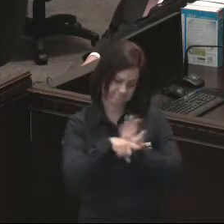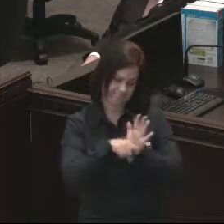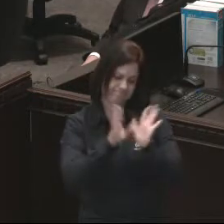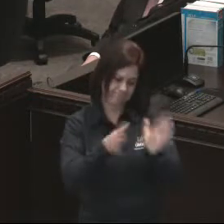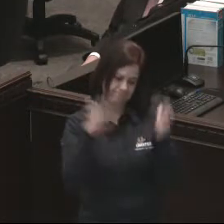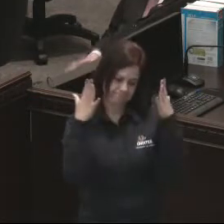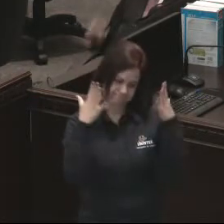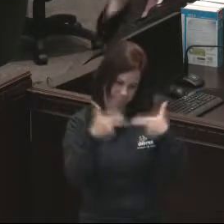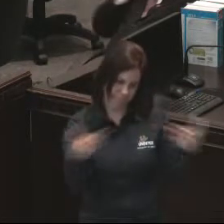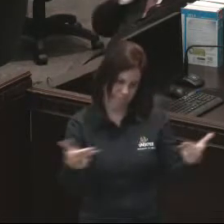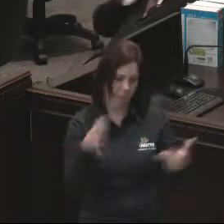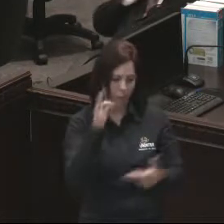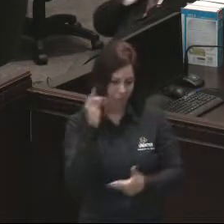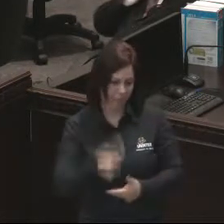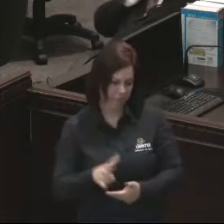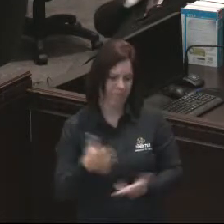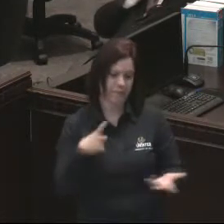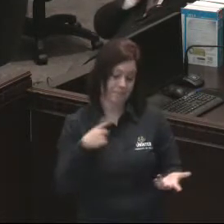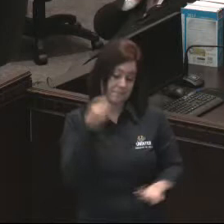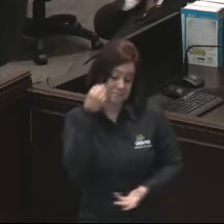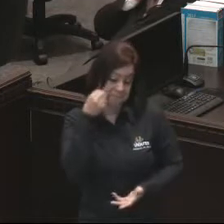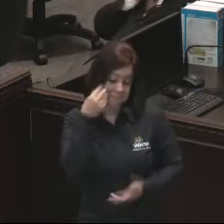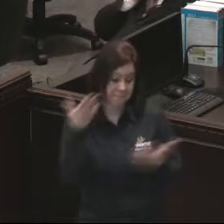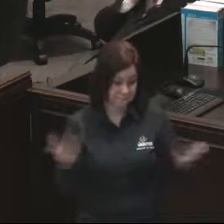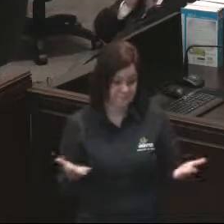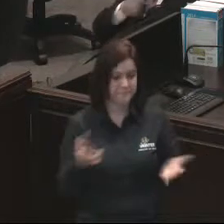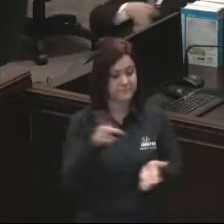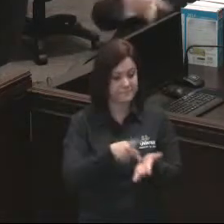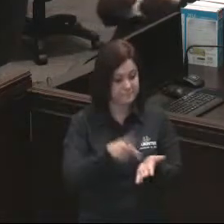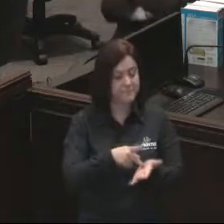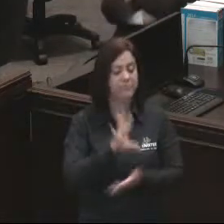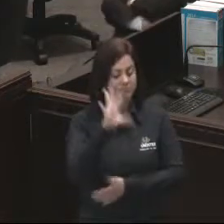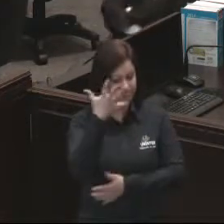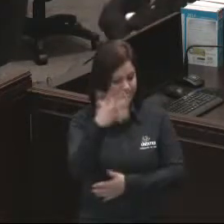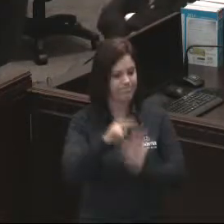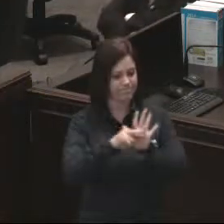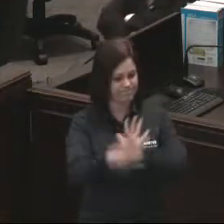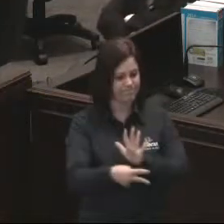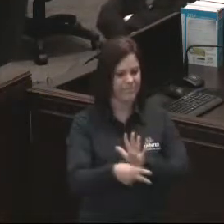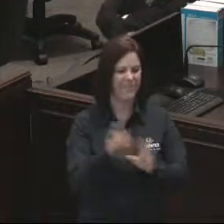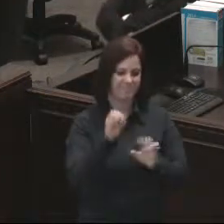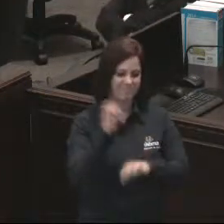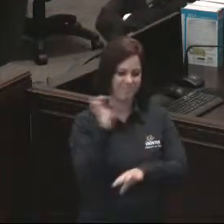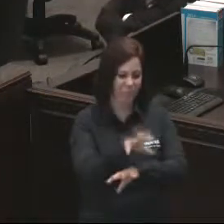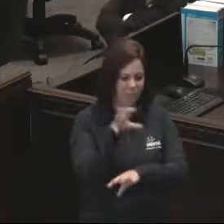em laboratório, em pesquisas experimentais. Realmente, essa causa, né, do homem para...